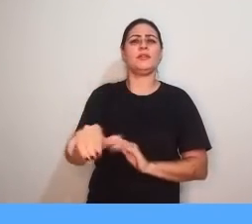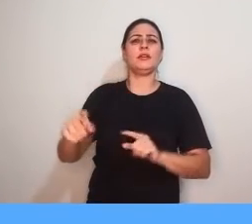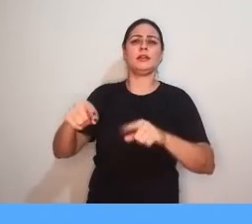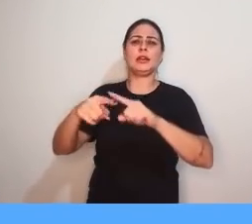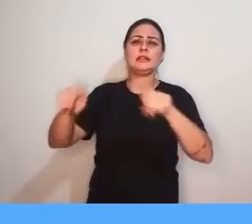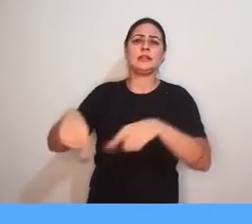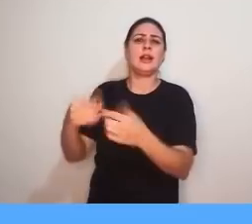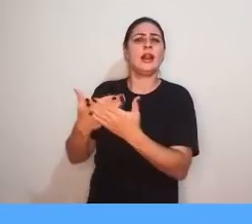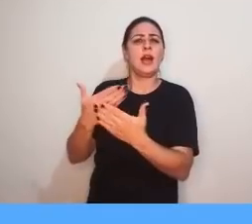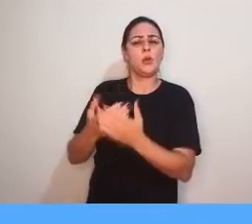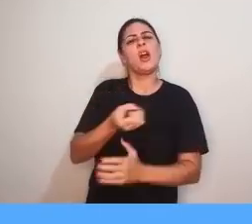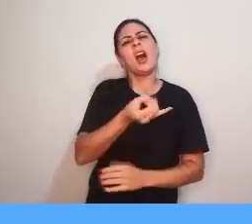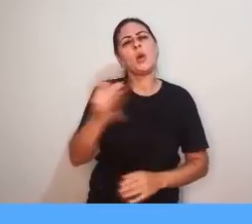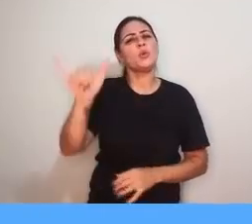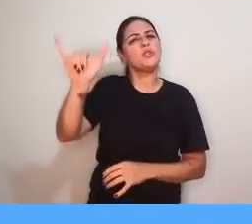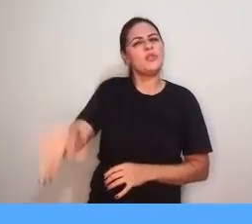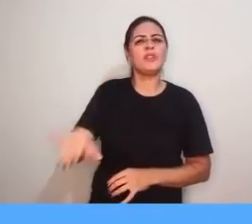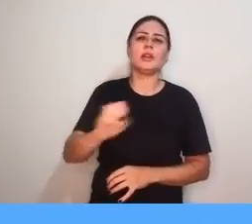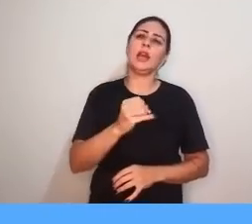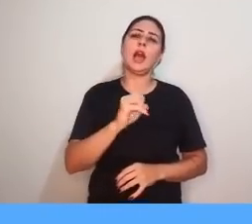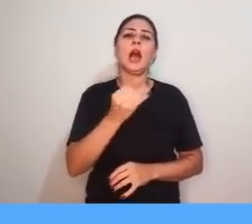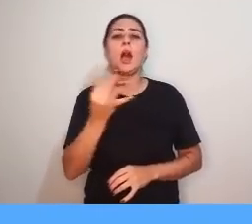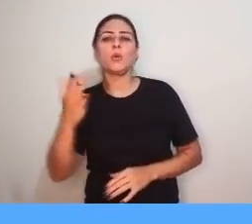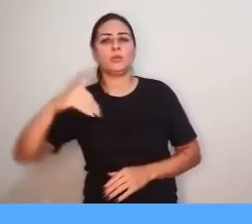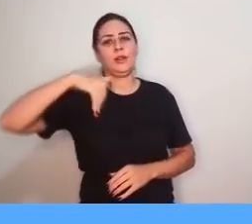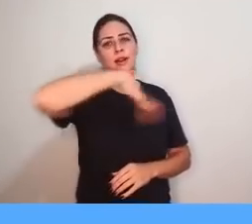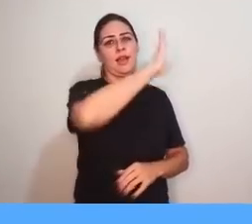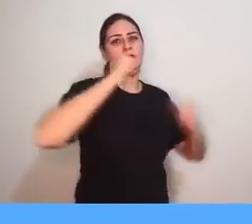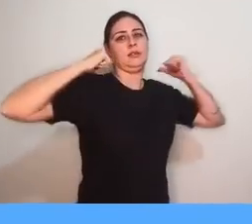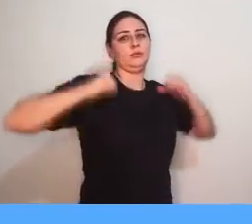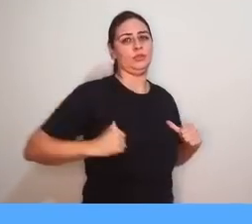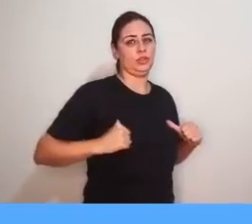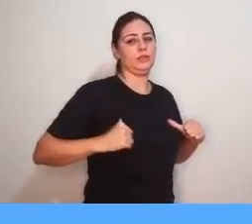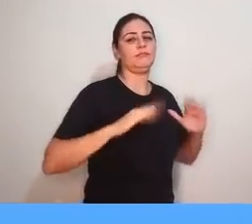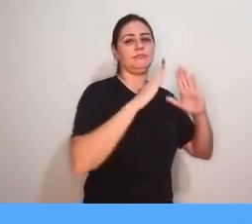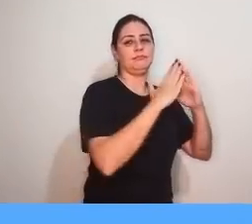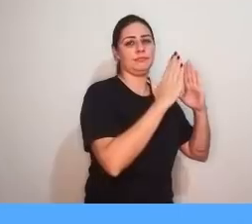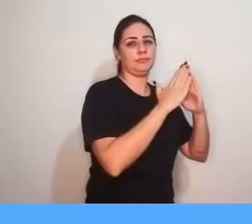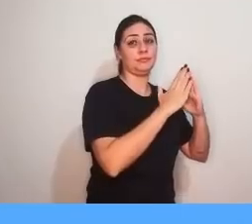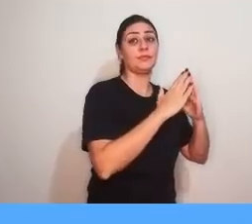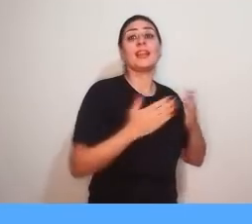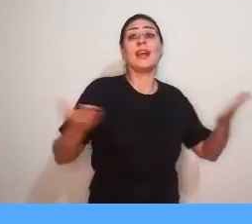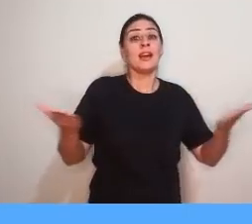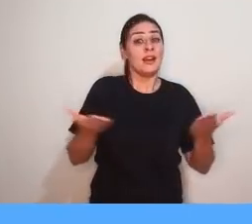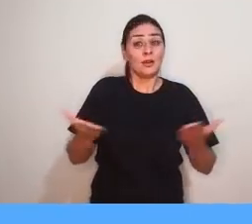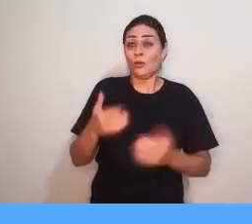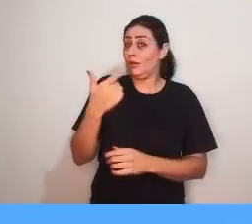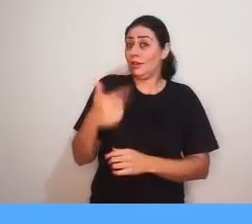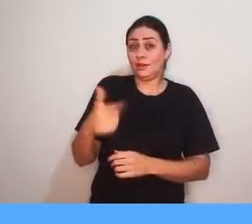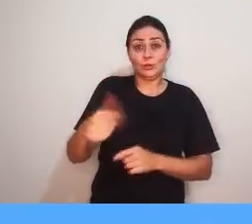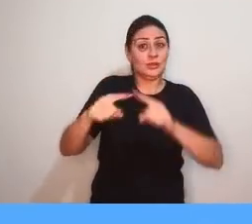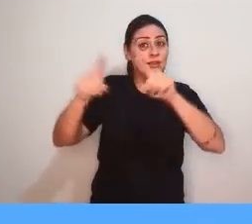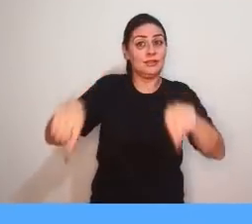volta para a escola. Tá? Nesse ambiente agora, onde a gente não está com os alunos em sala de aula o tempo inteiro, tá, o que a gente faz?